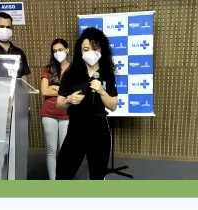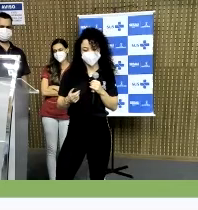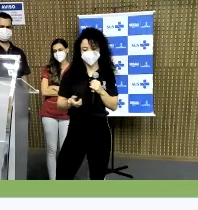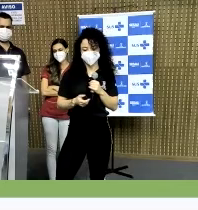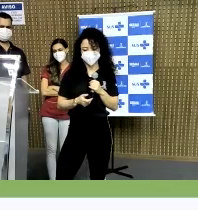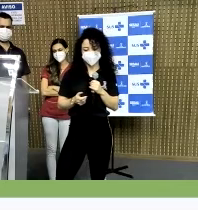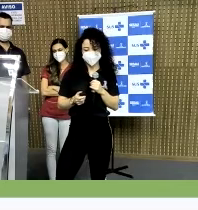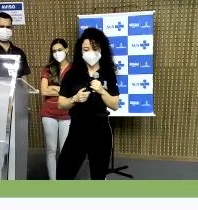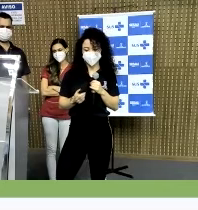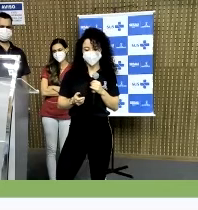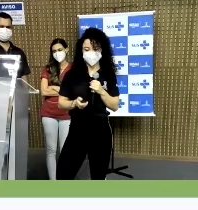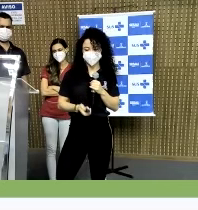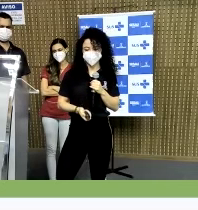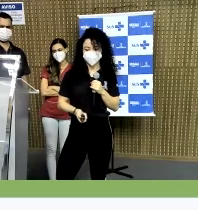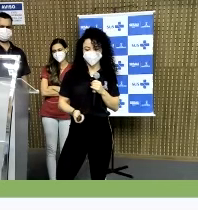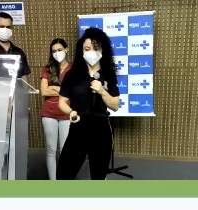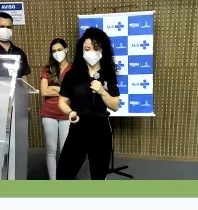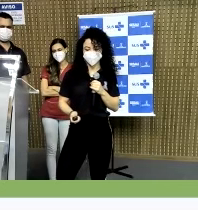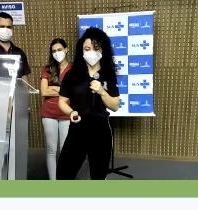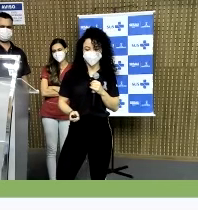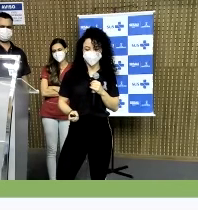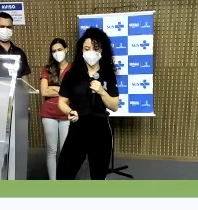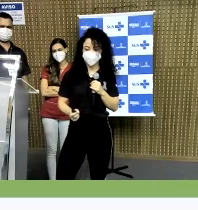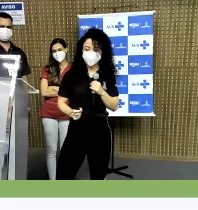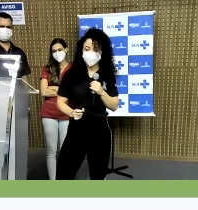as outras ações, né, teleconsultas e tudo mais.